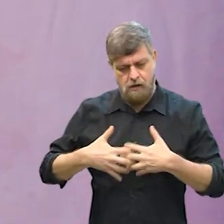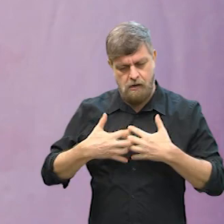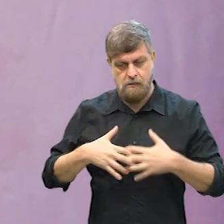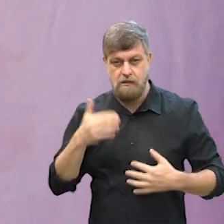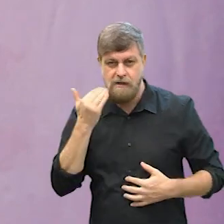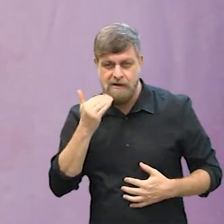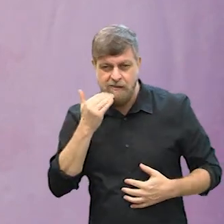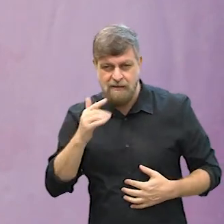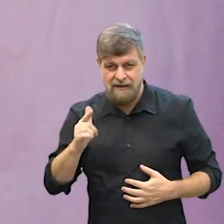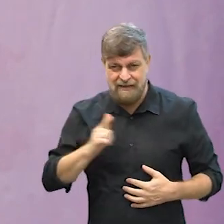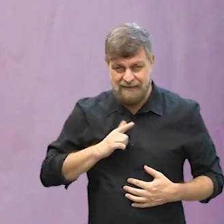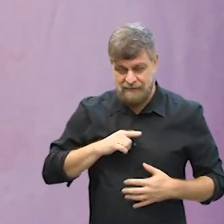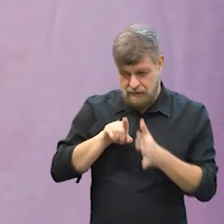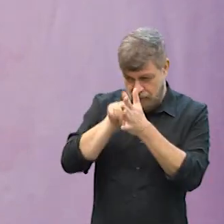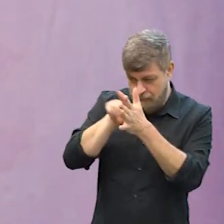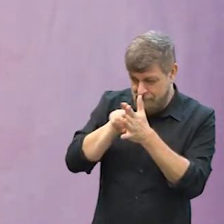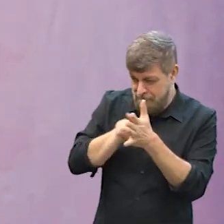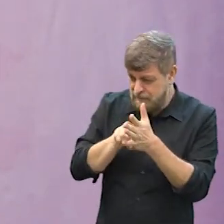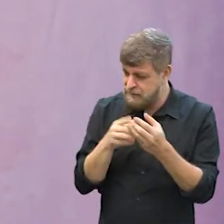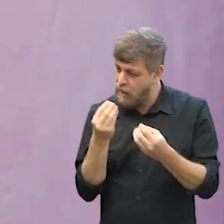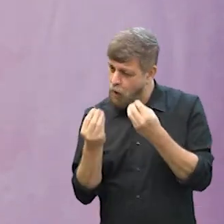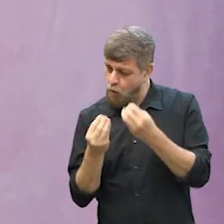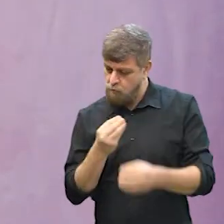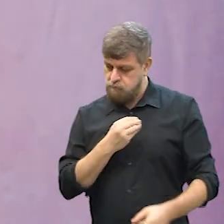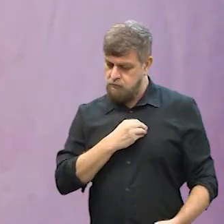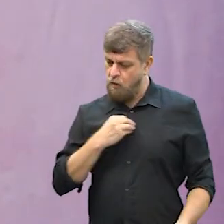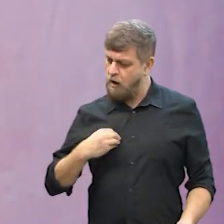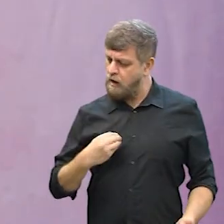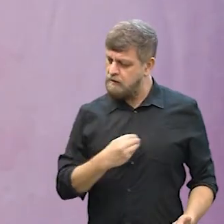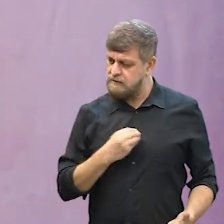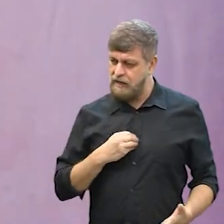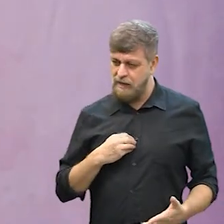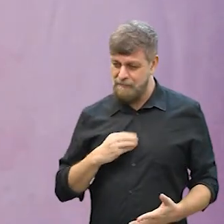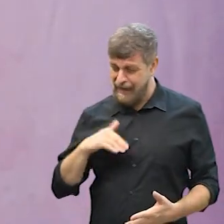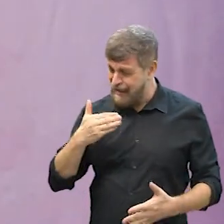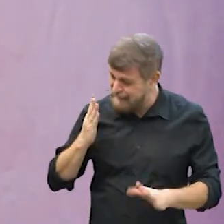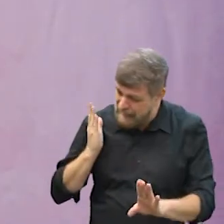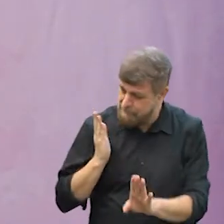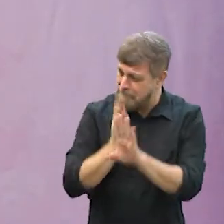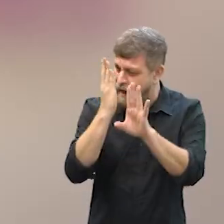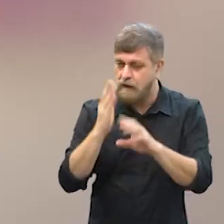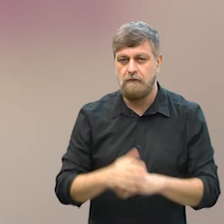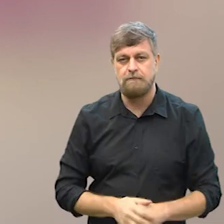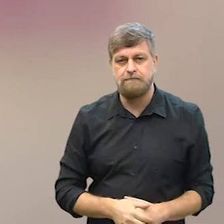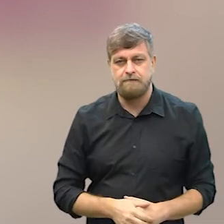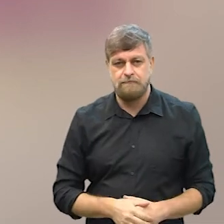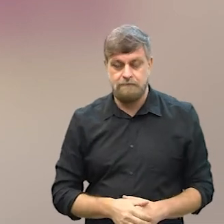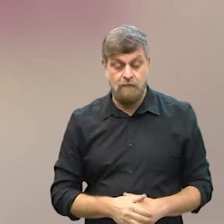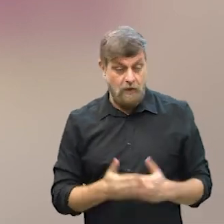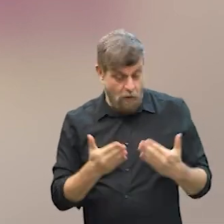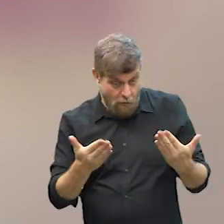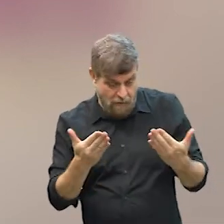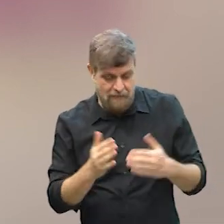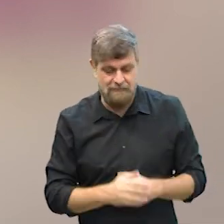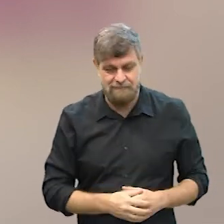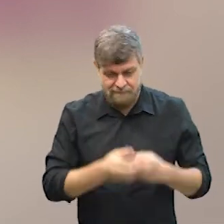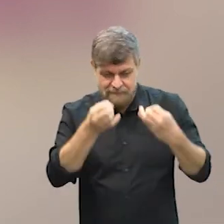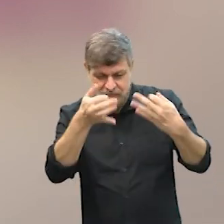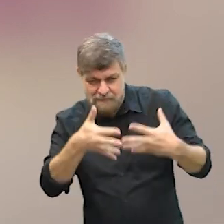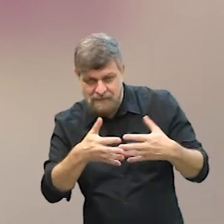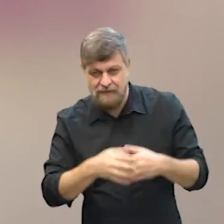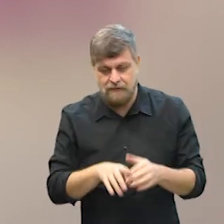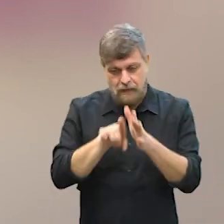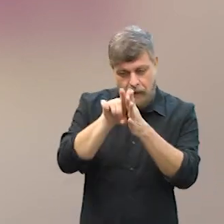isso, vários exames são feitos. Como que é feito até chegar nesse resultado? Paradoxalmente,